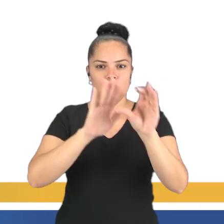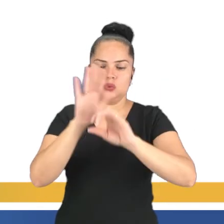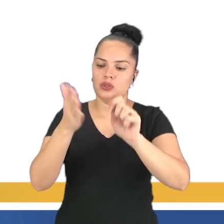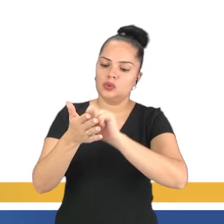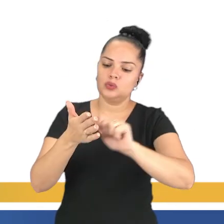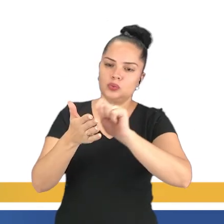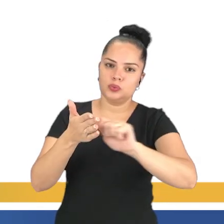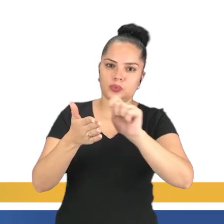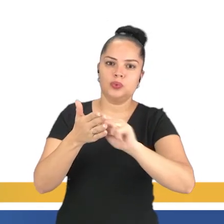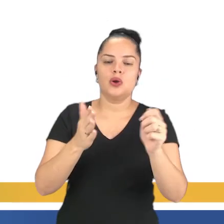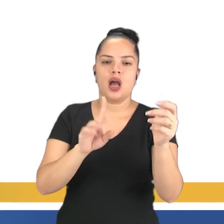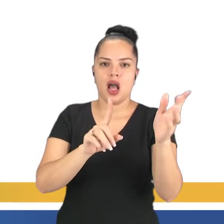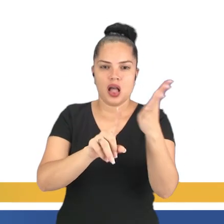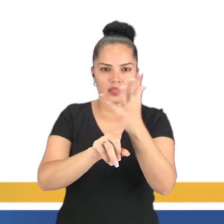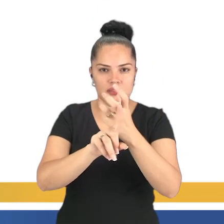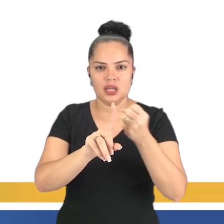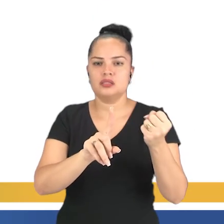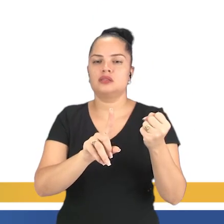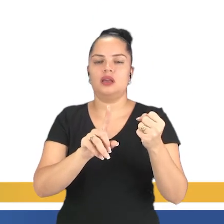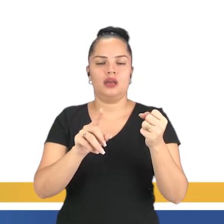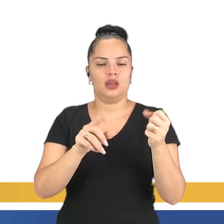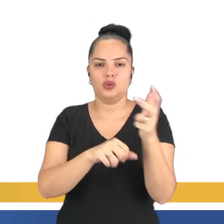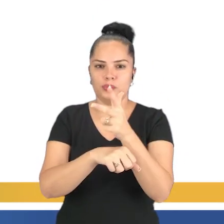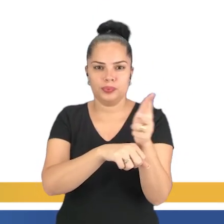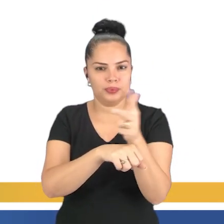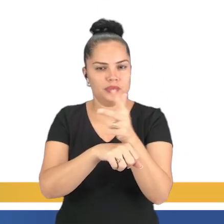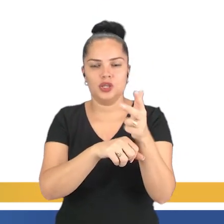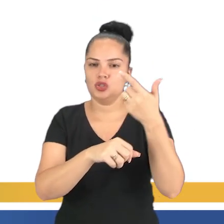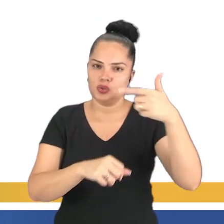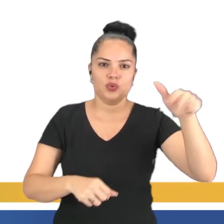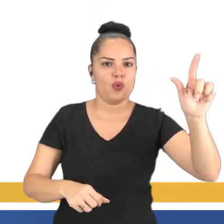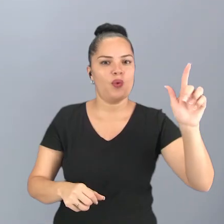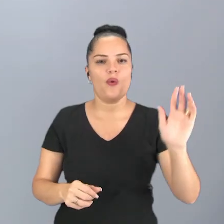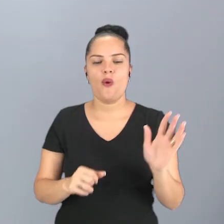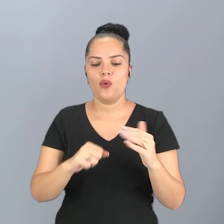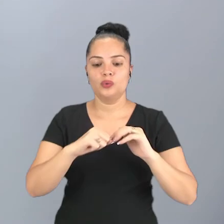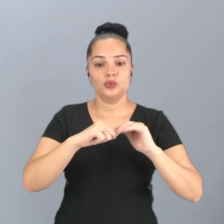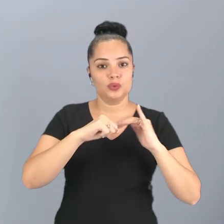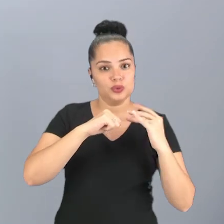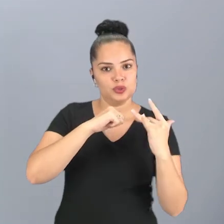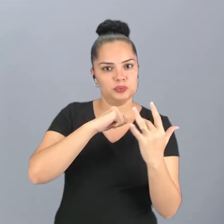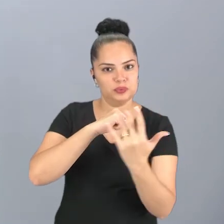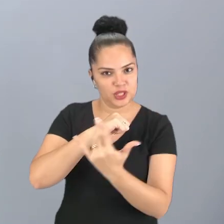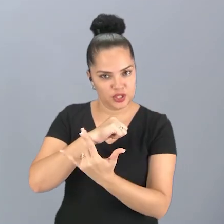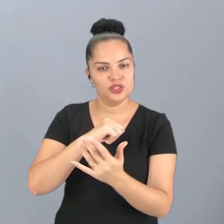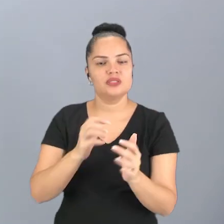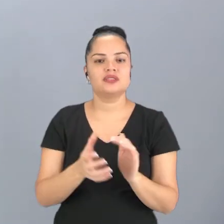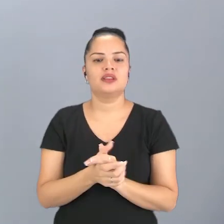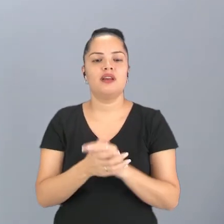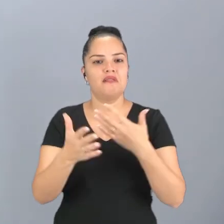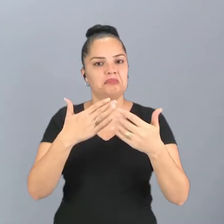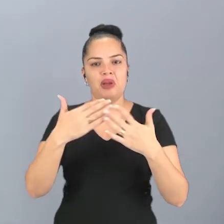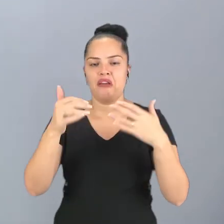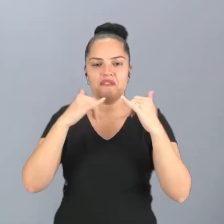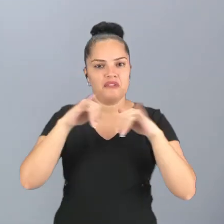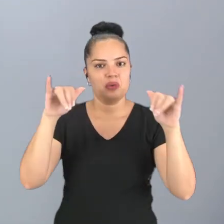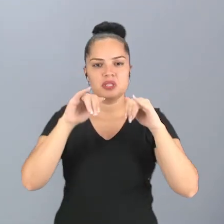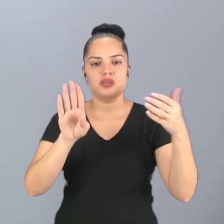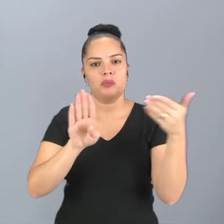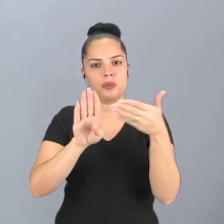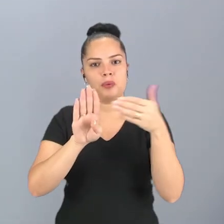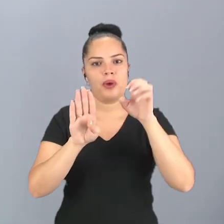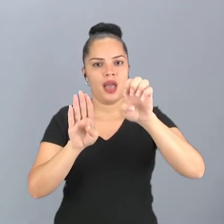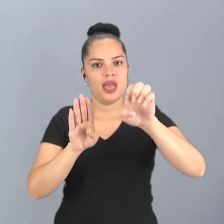se une a ilustrações, gráficos, som, vídeos, GIFs e outros tipos de mídia. Qualquer informação, acesse aí a